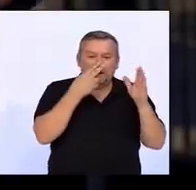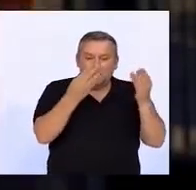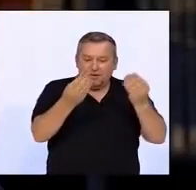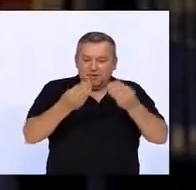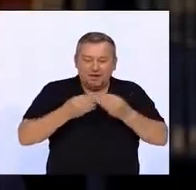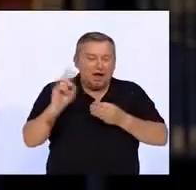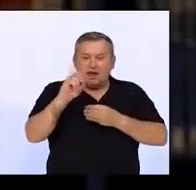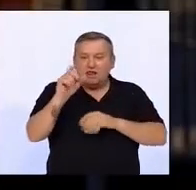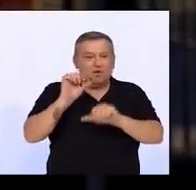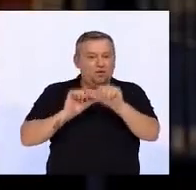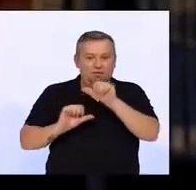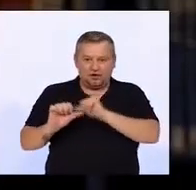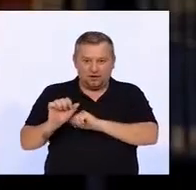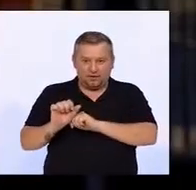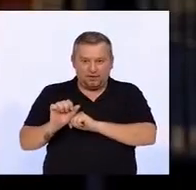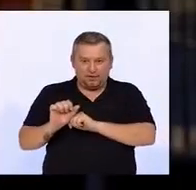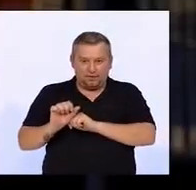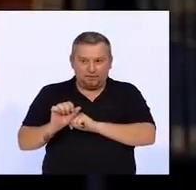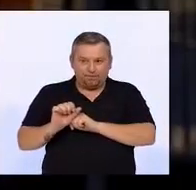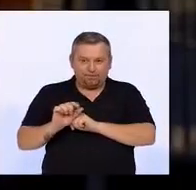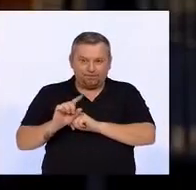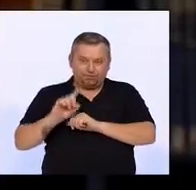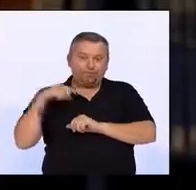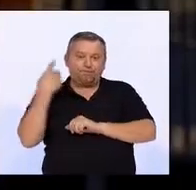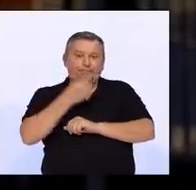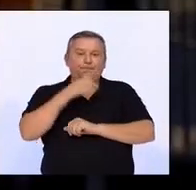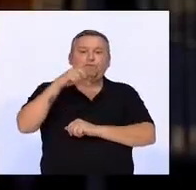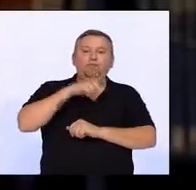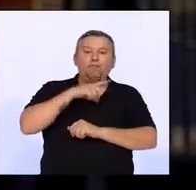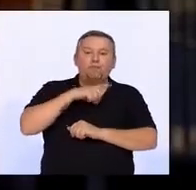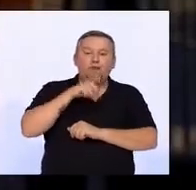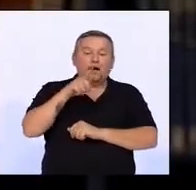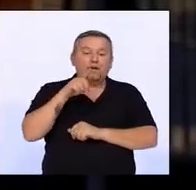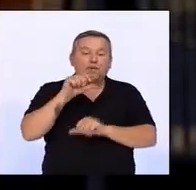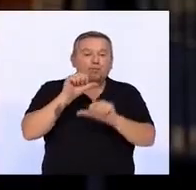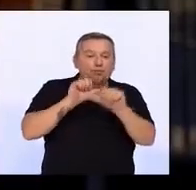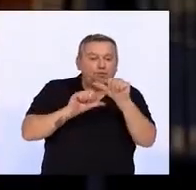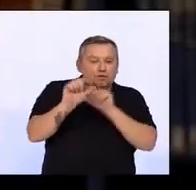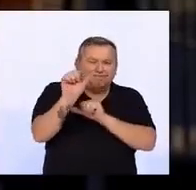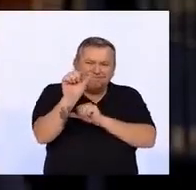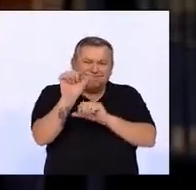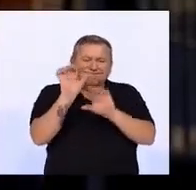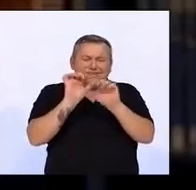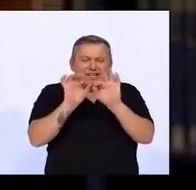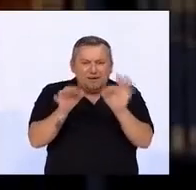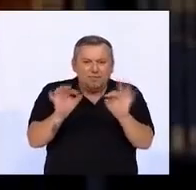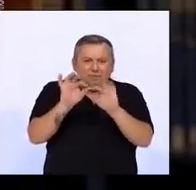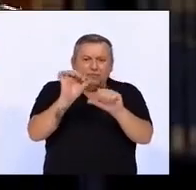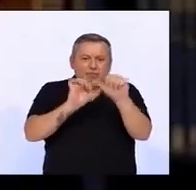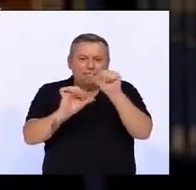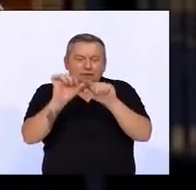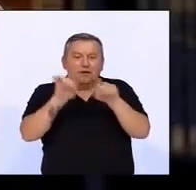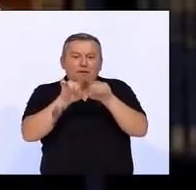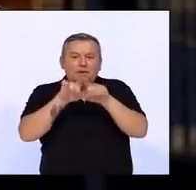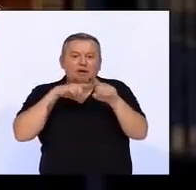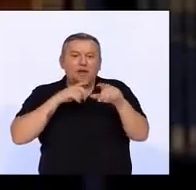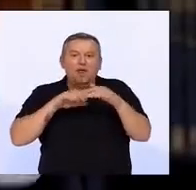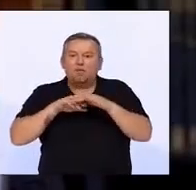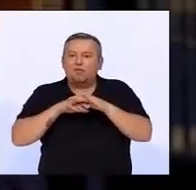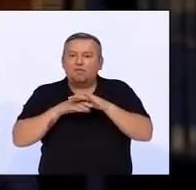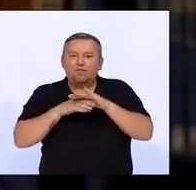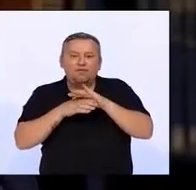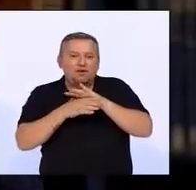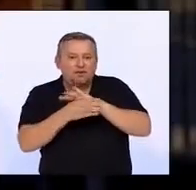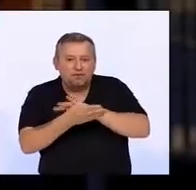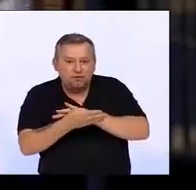Então, vamos lá, mesmo que nós tenhamos esta pequena renovação, mesmo que nós tenhamos os vícios determinados por